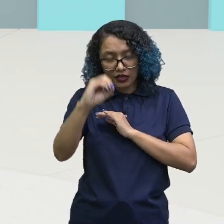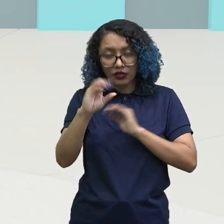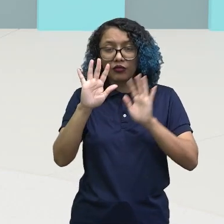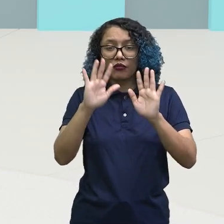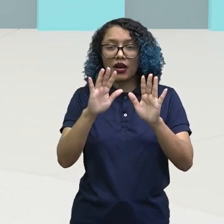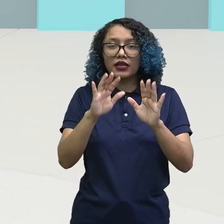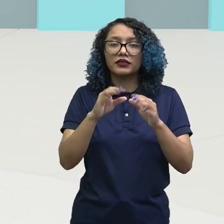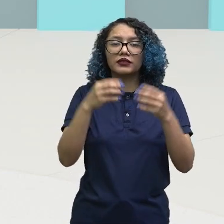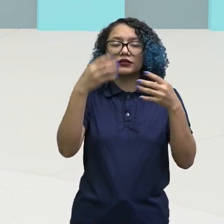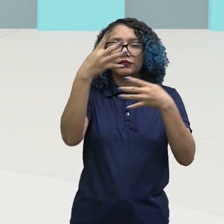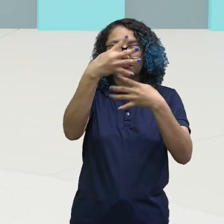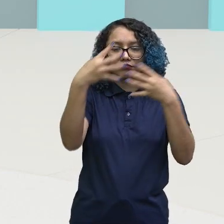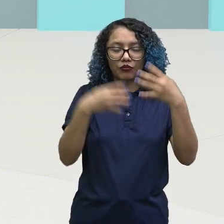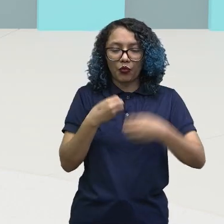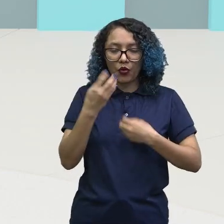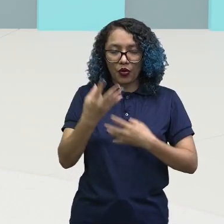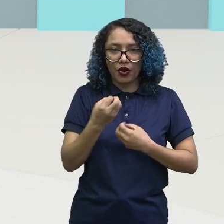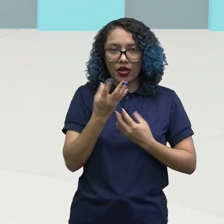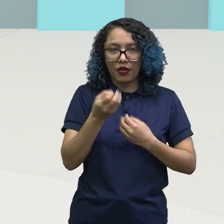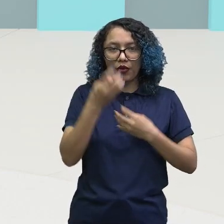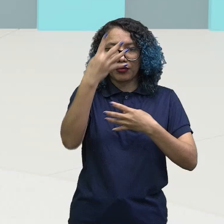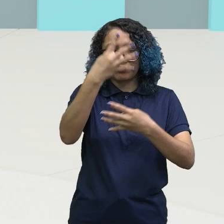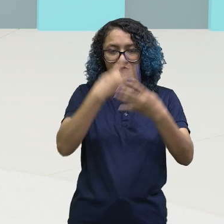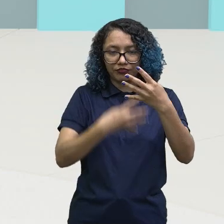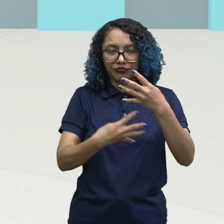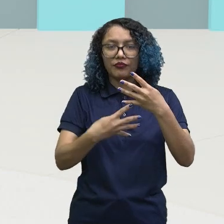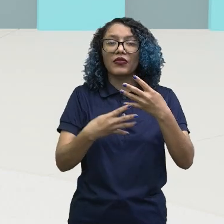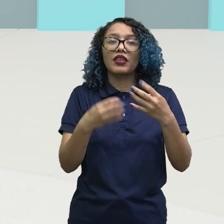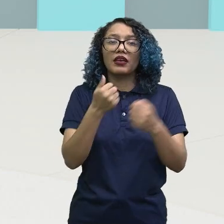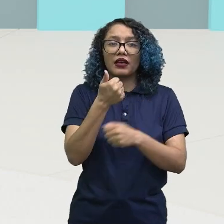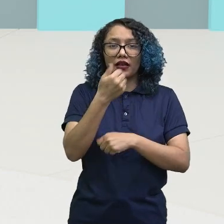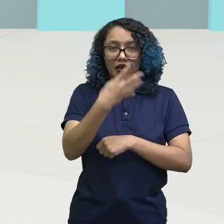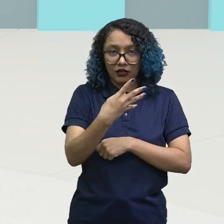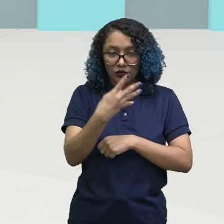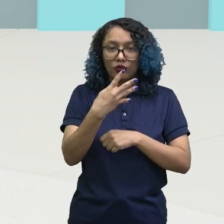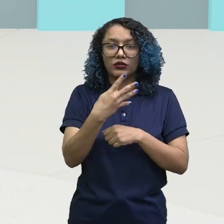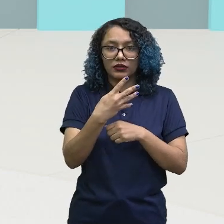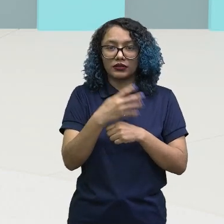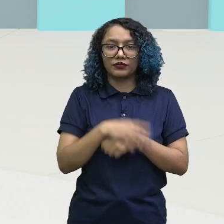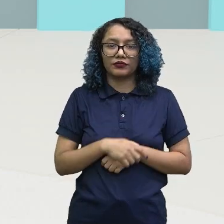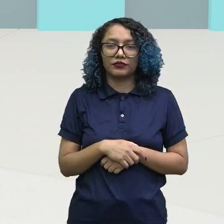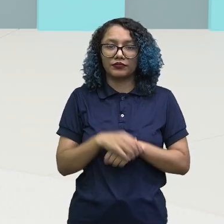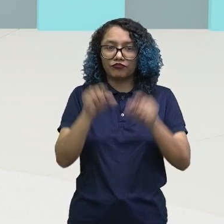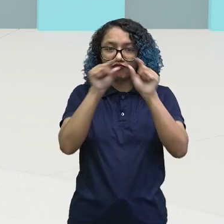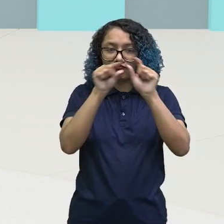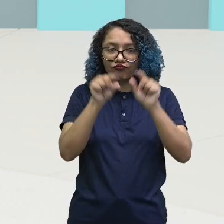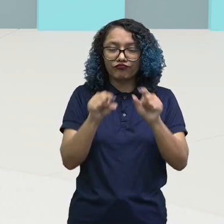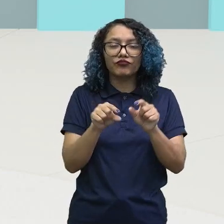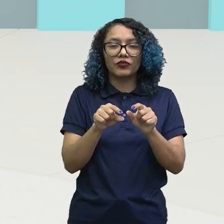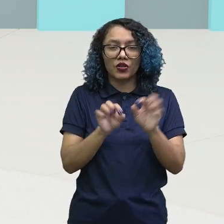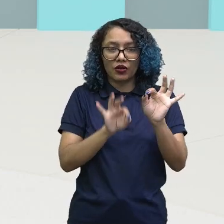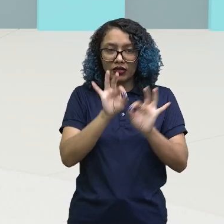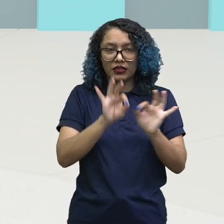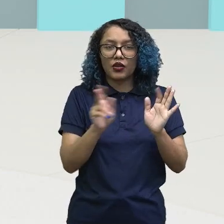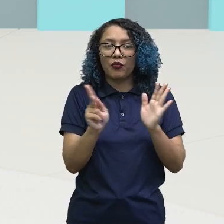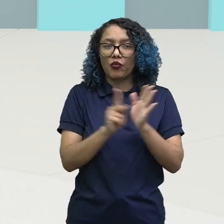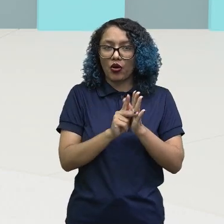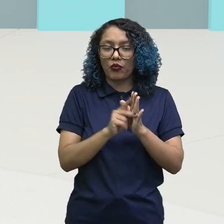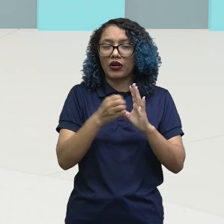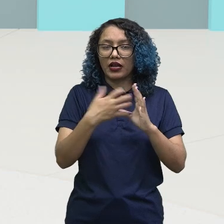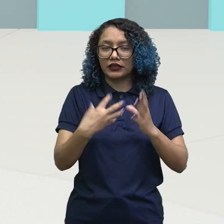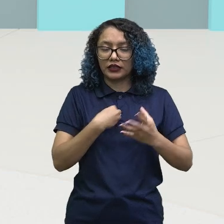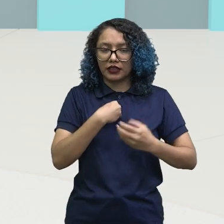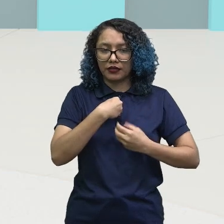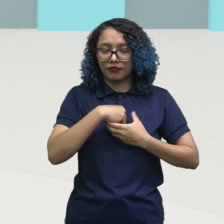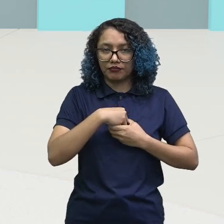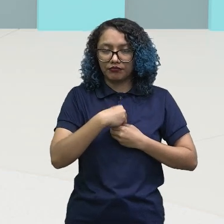poema com 14 versos. Então, a preocupação de que tudo esteja organizadinho também faz parte do parnasianismo, ok? E,